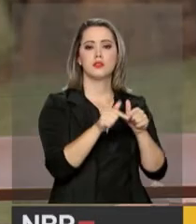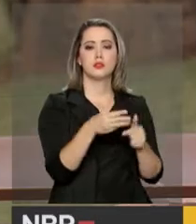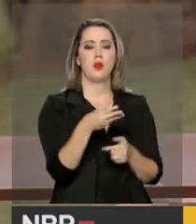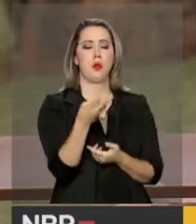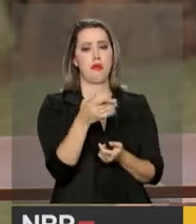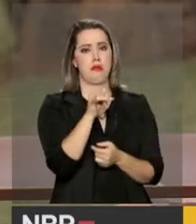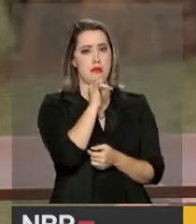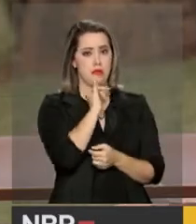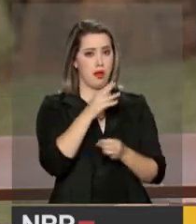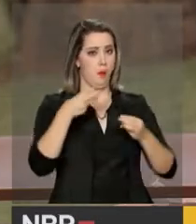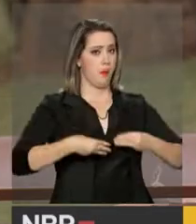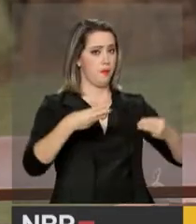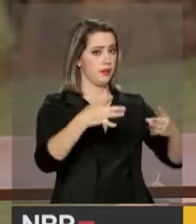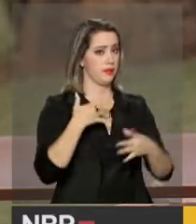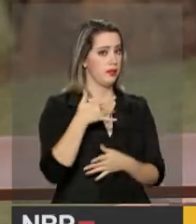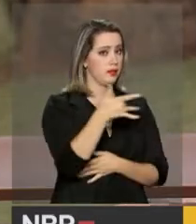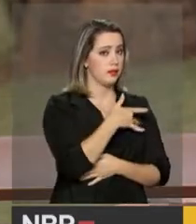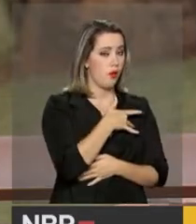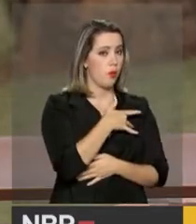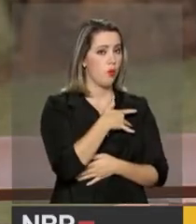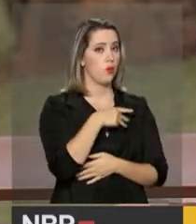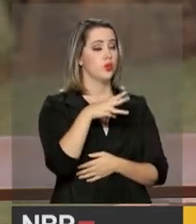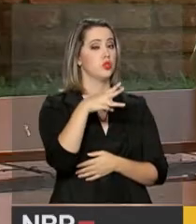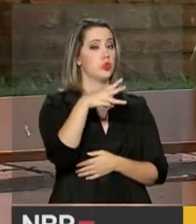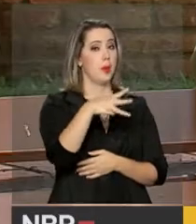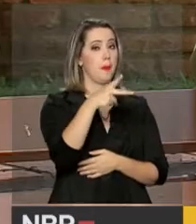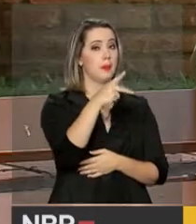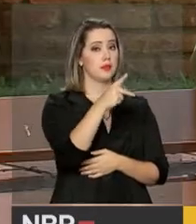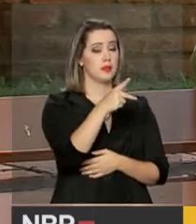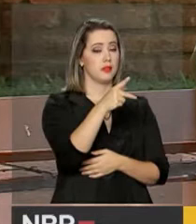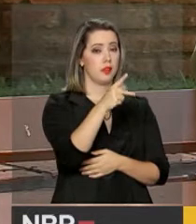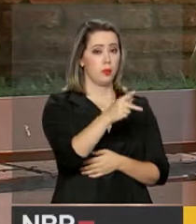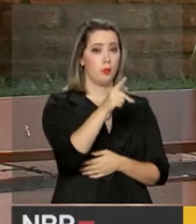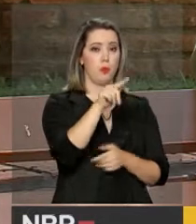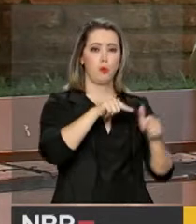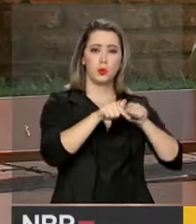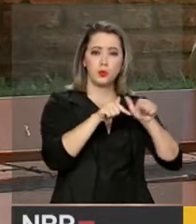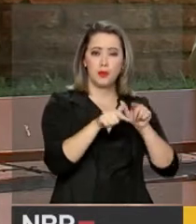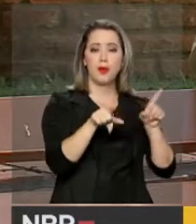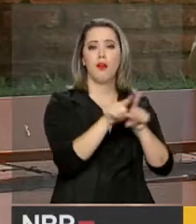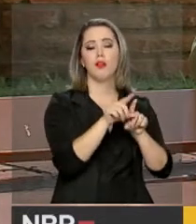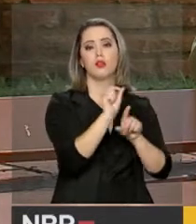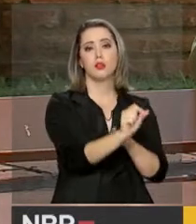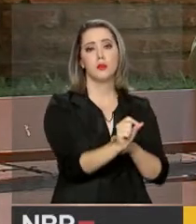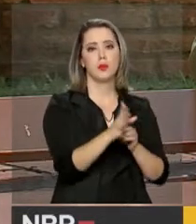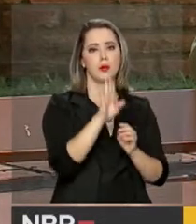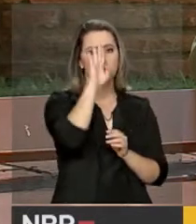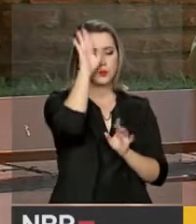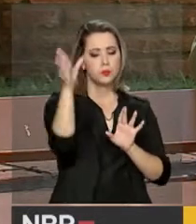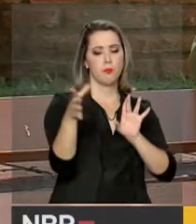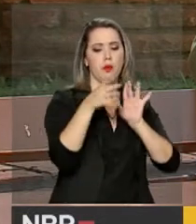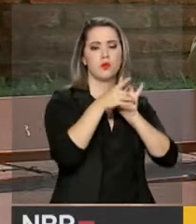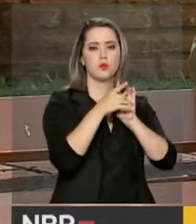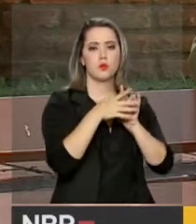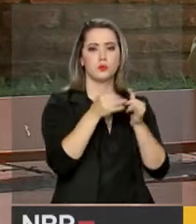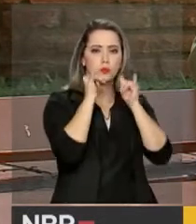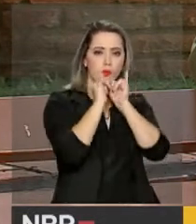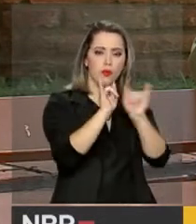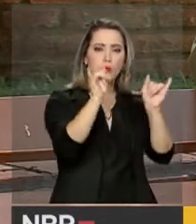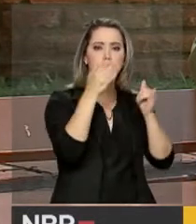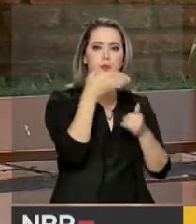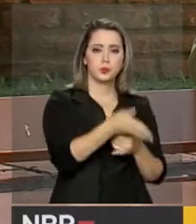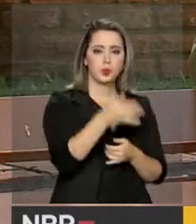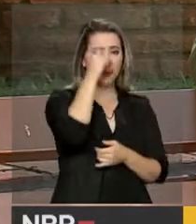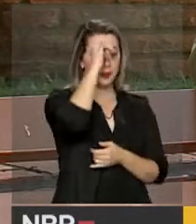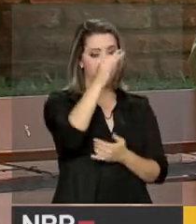da Saúde, o Ministério Público do Trabalho, que são os principais parceiros nessas campanhas. Agora,